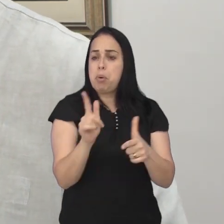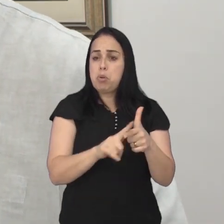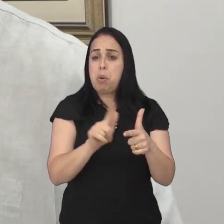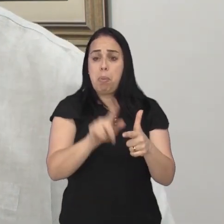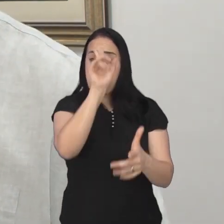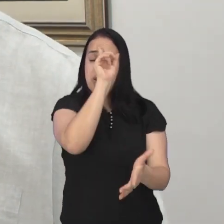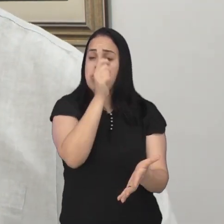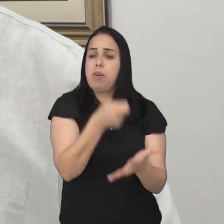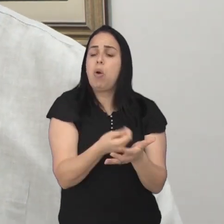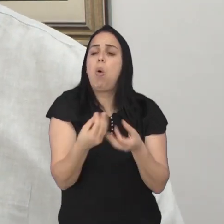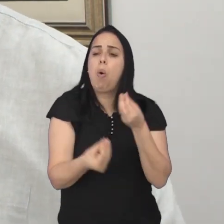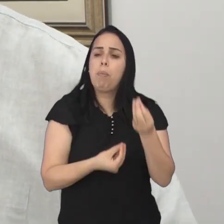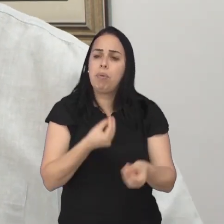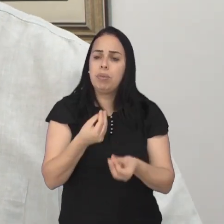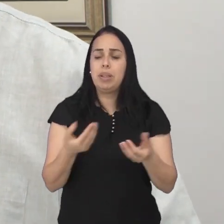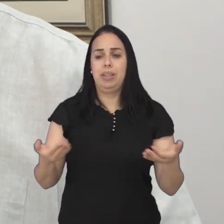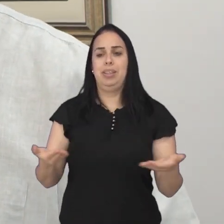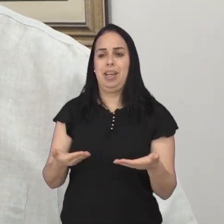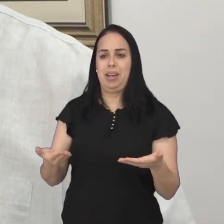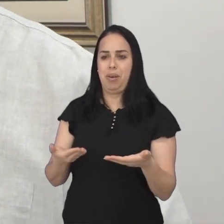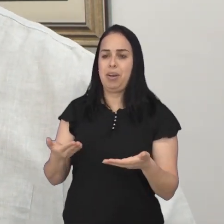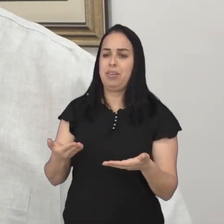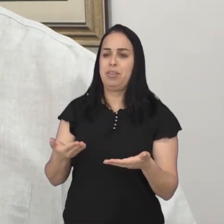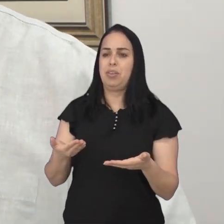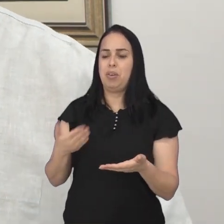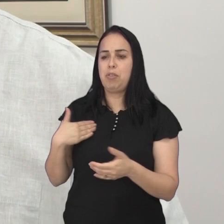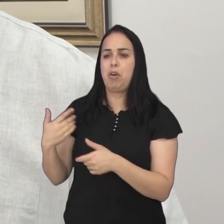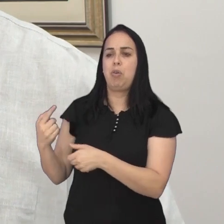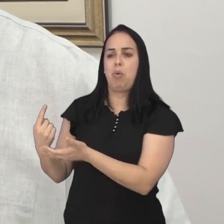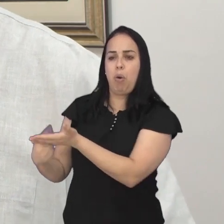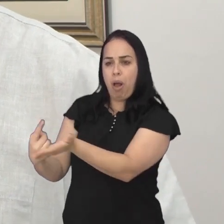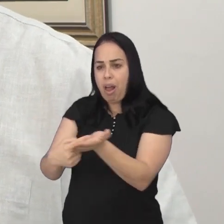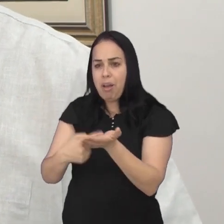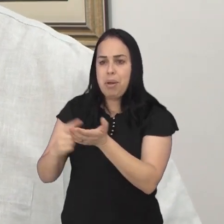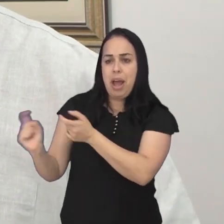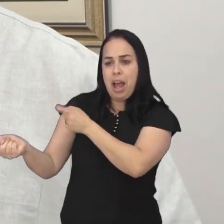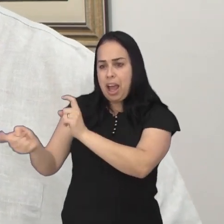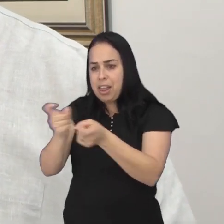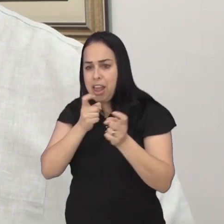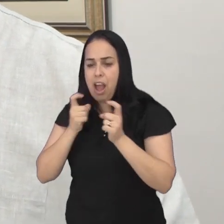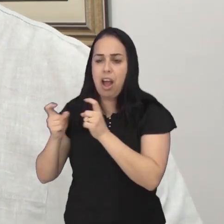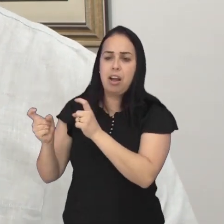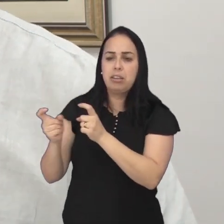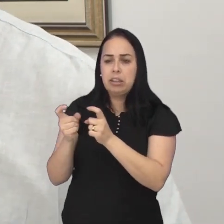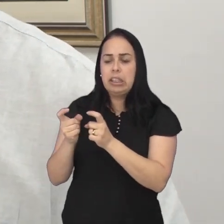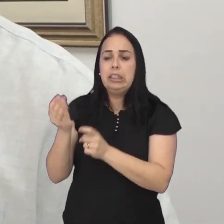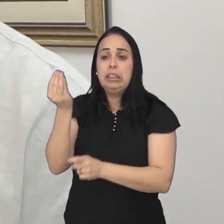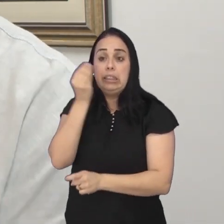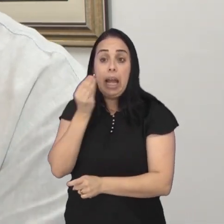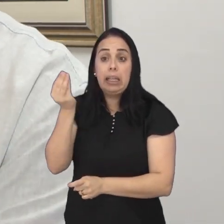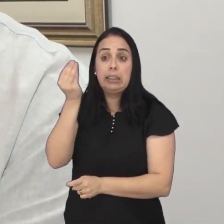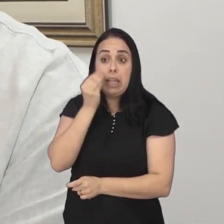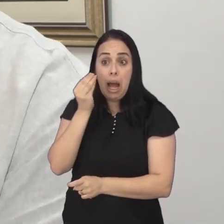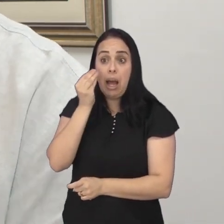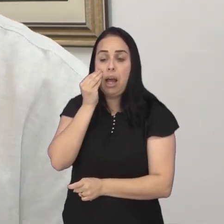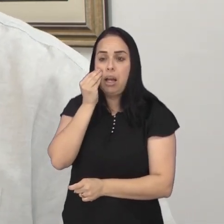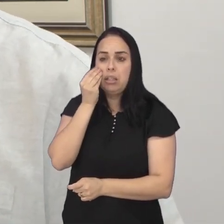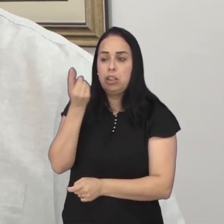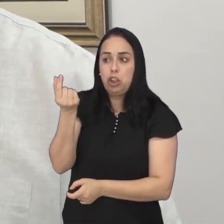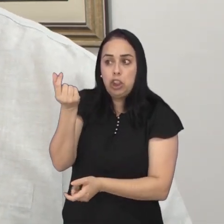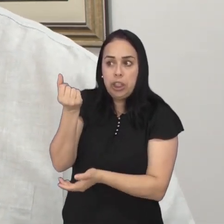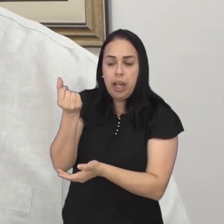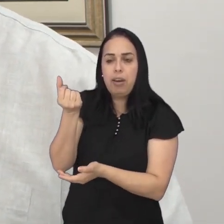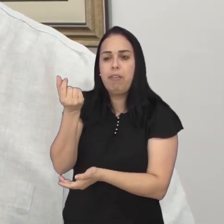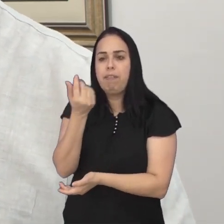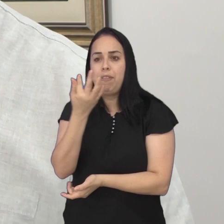ajudar para resolver esses problemas, e vamos agora trabalhar em reuniões na frente parlamentar, tentar buscar recurso a